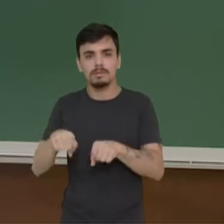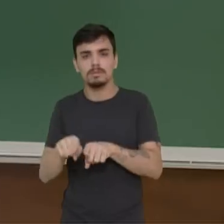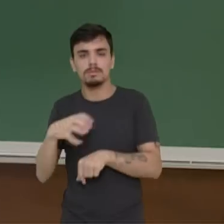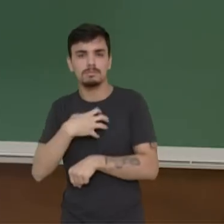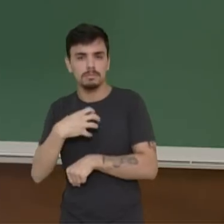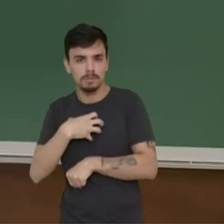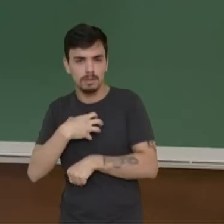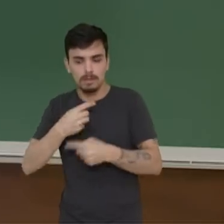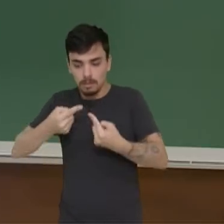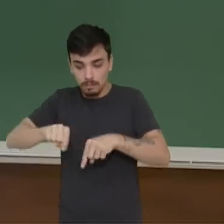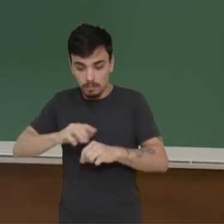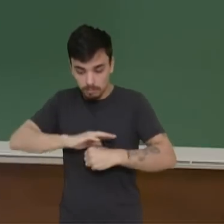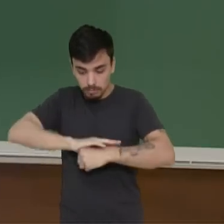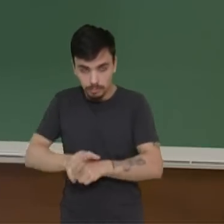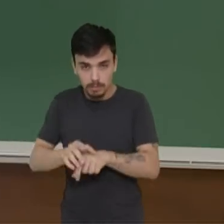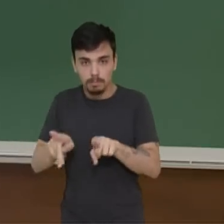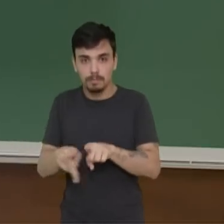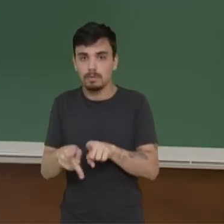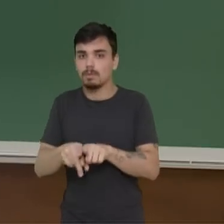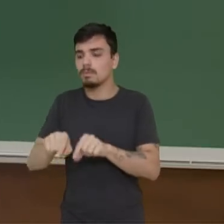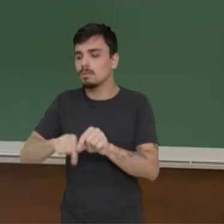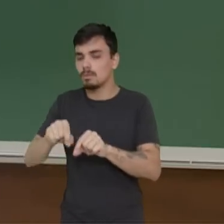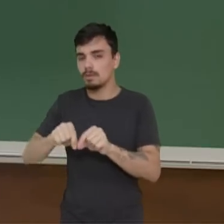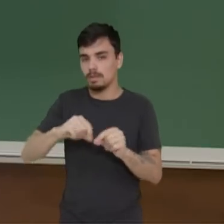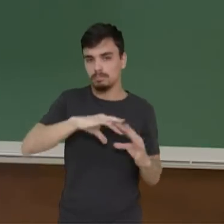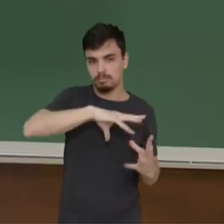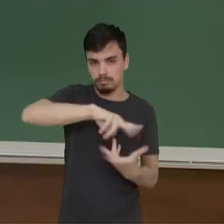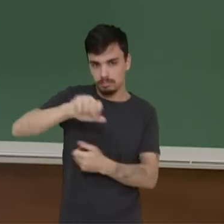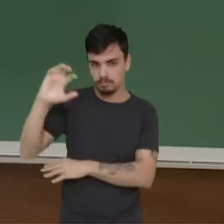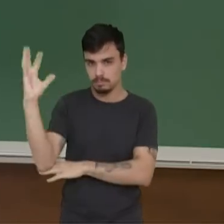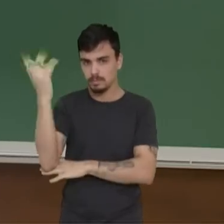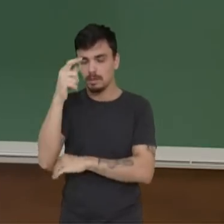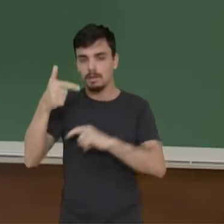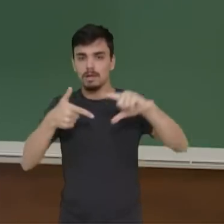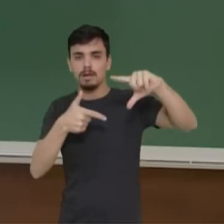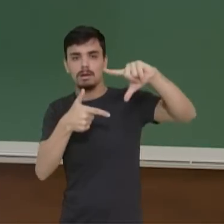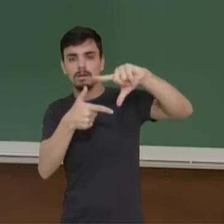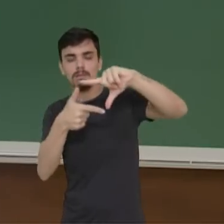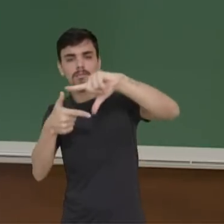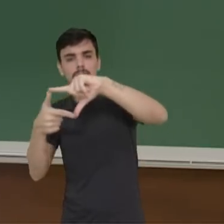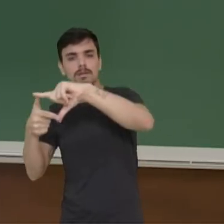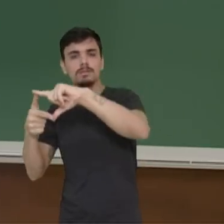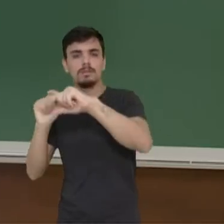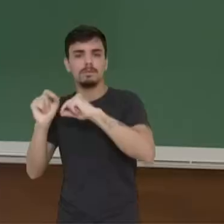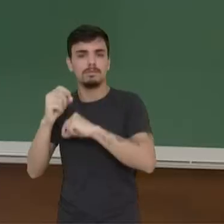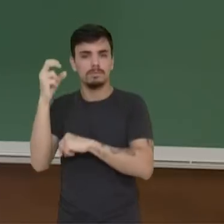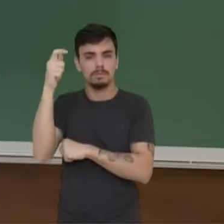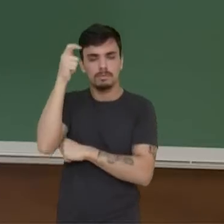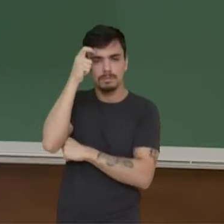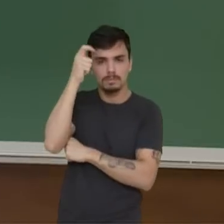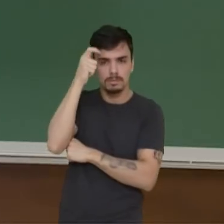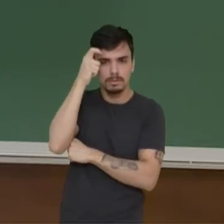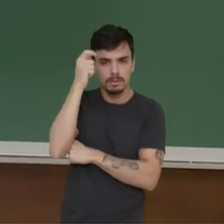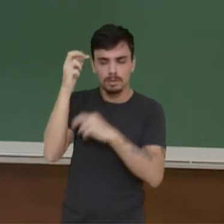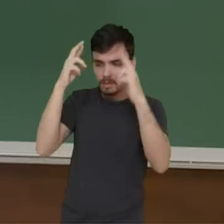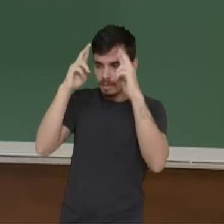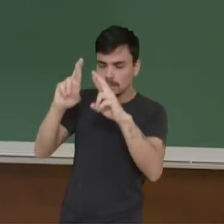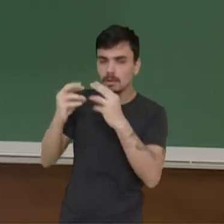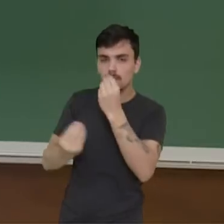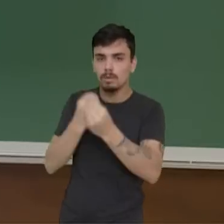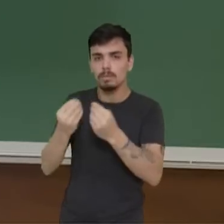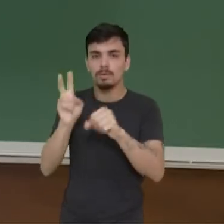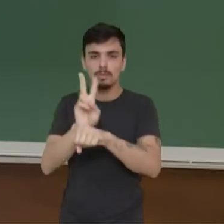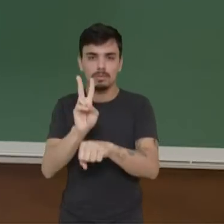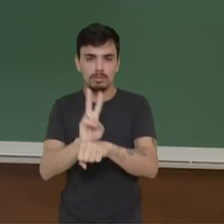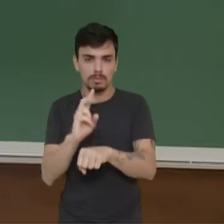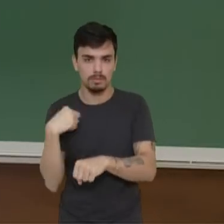danificando, né, o meio ambiente. Então essa é uma charge que traz uma reflexão, né, sobre a nossa conscientização a respeito de como devemos cuidar